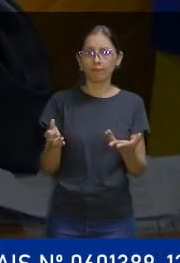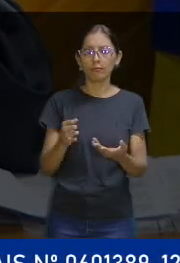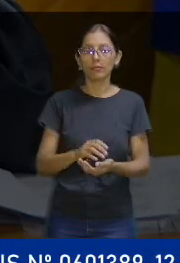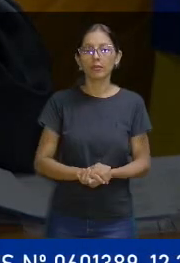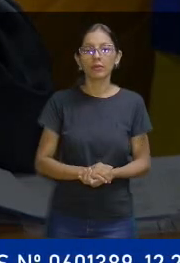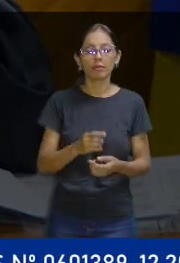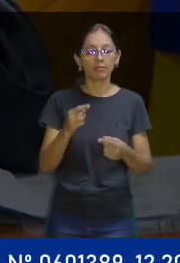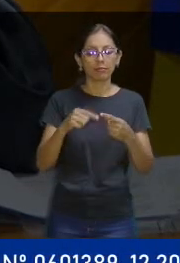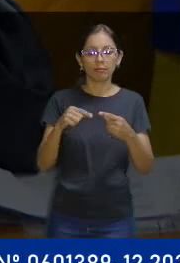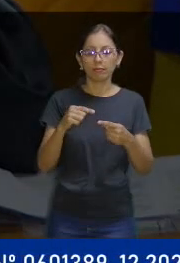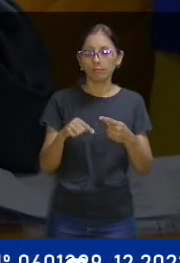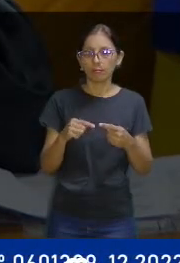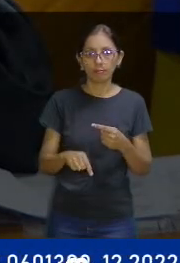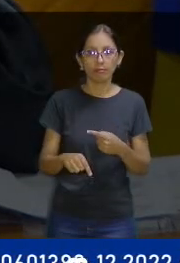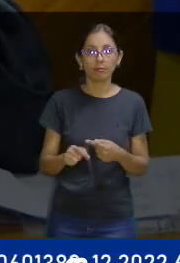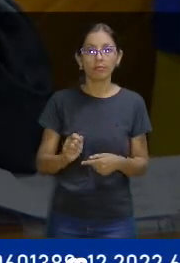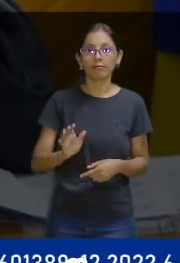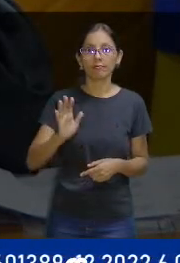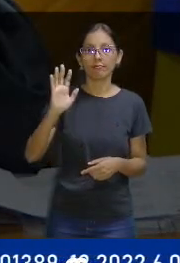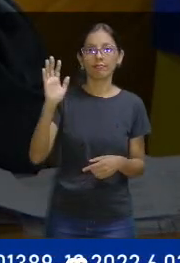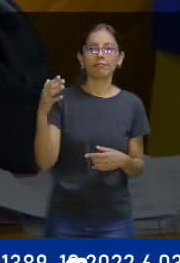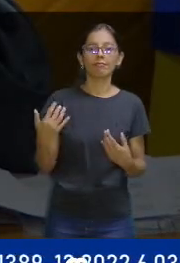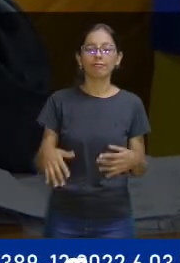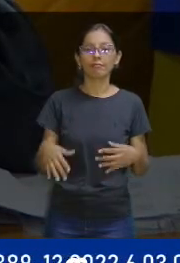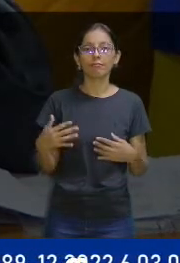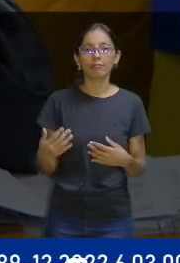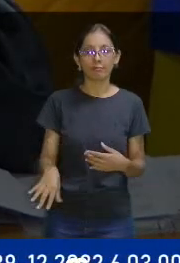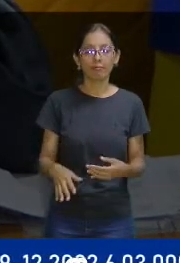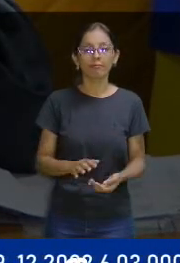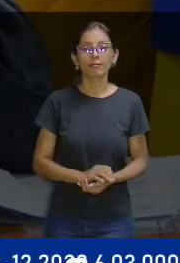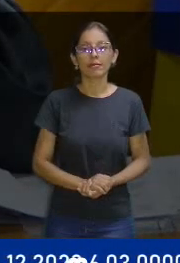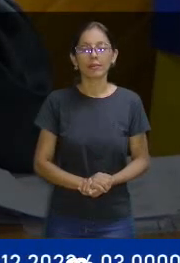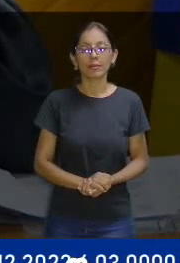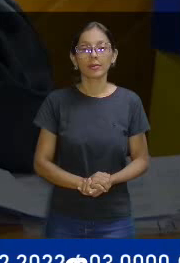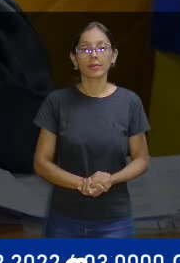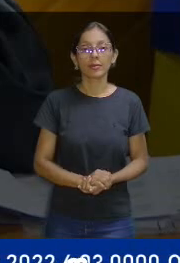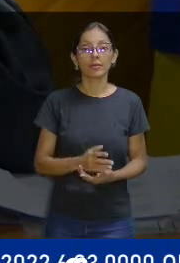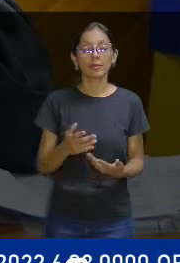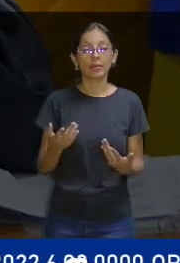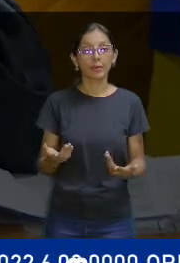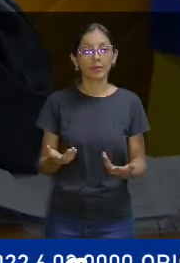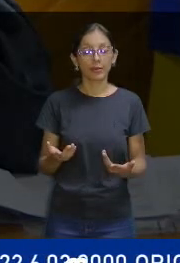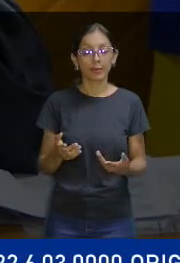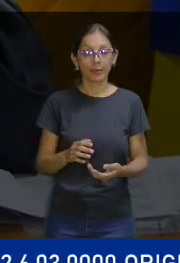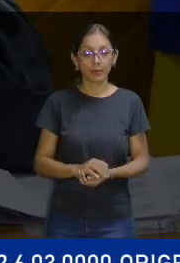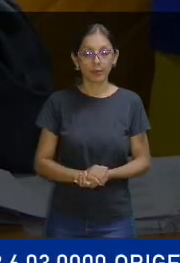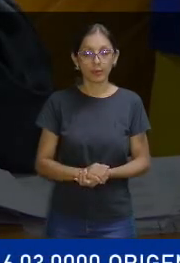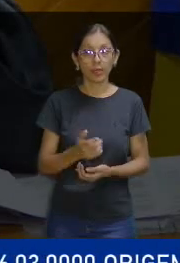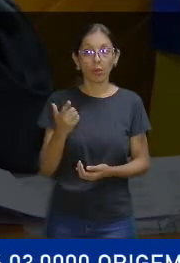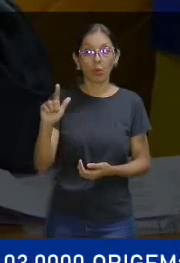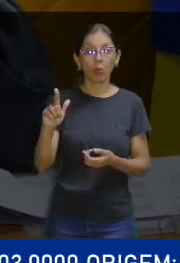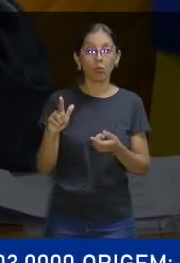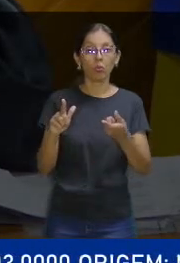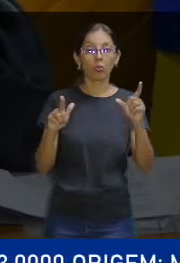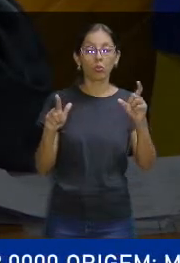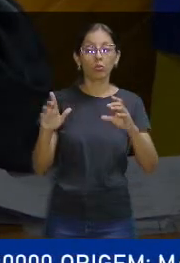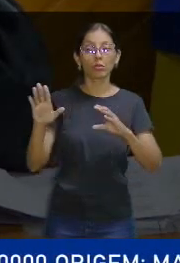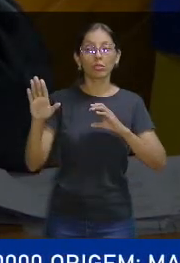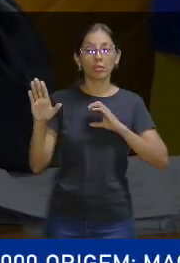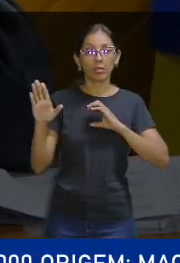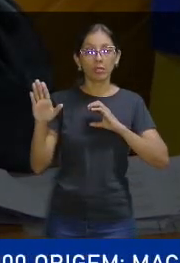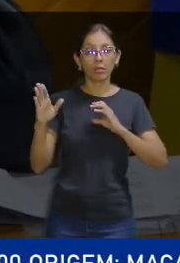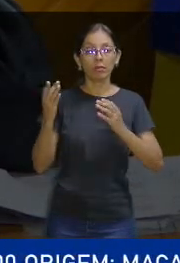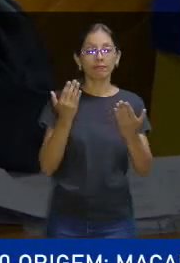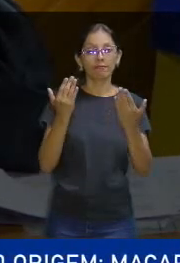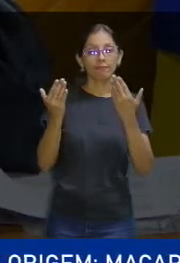dos autos revelou que os valores gastos pelo candidato não foram exorbitantes em comparação com outros candidatos e